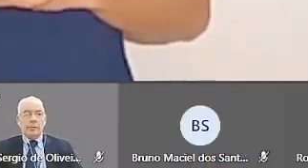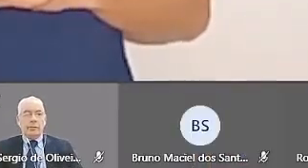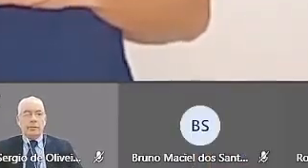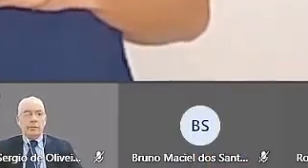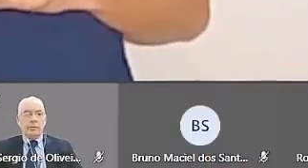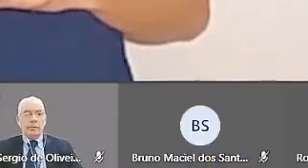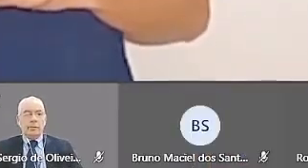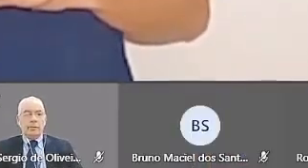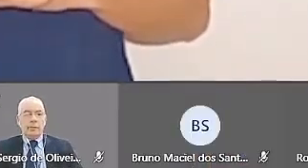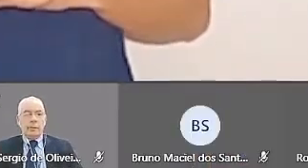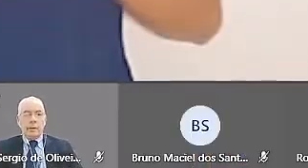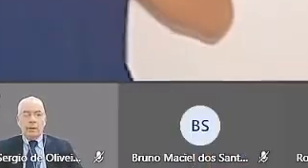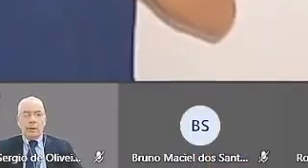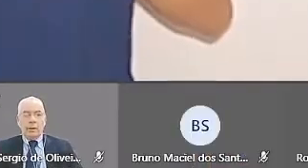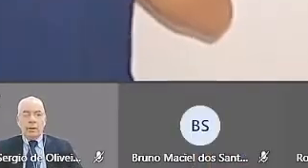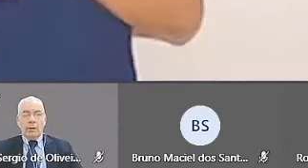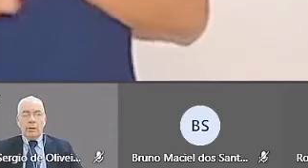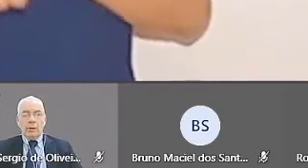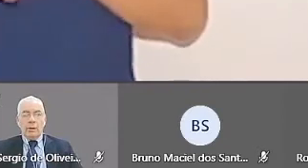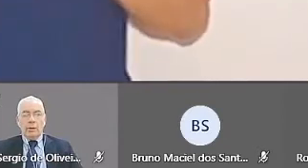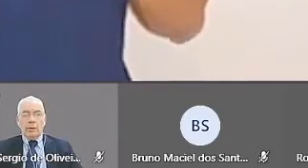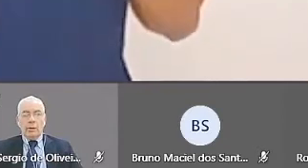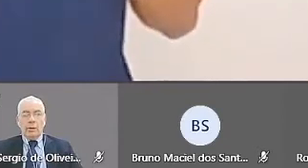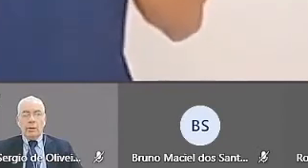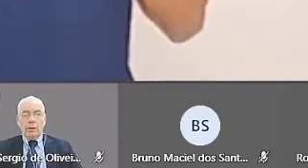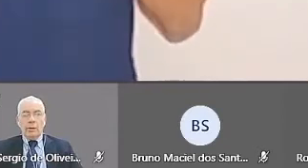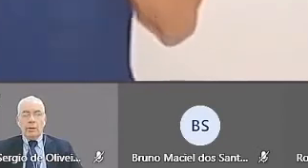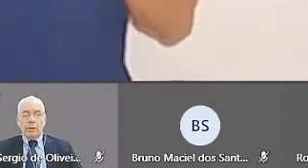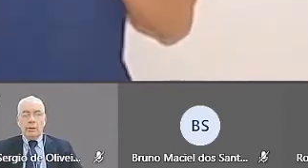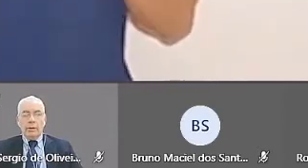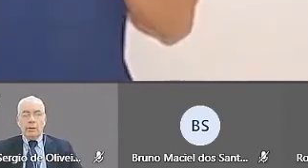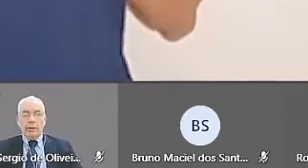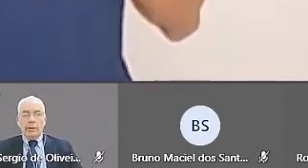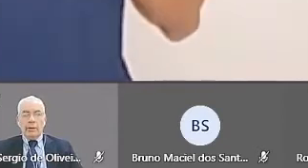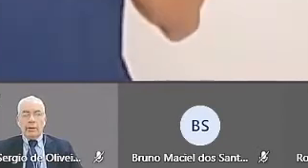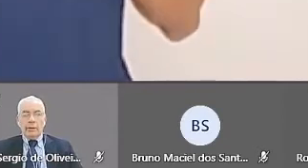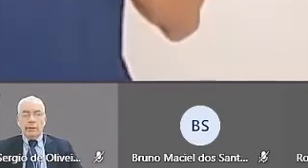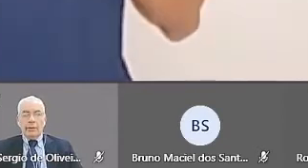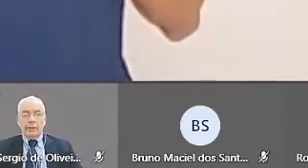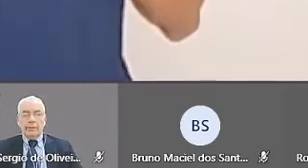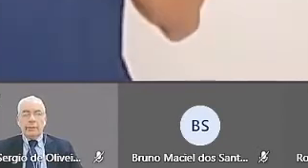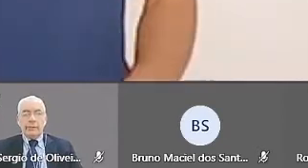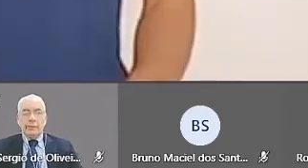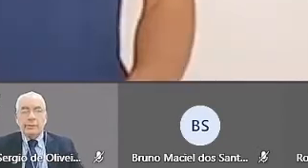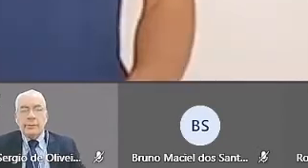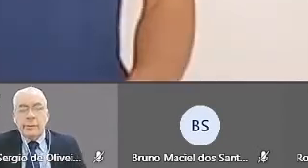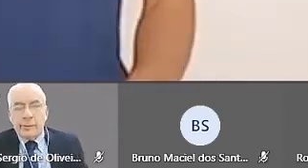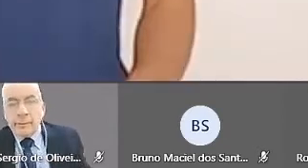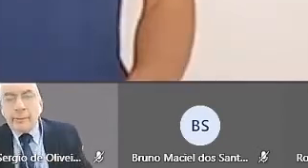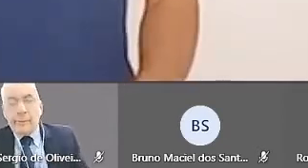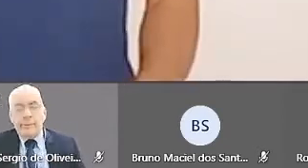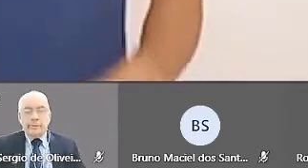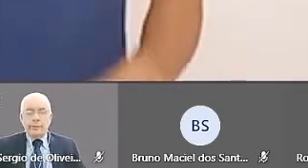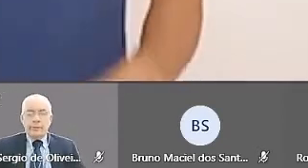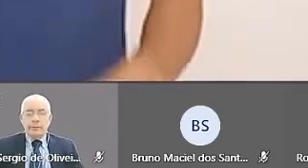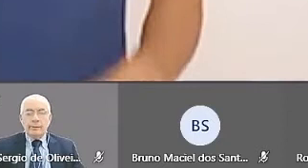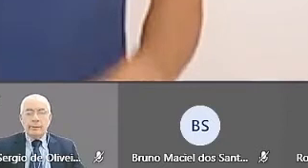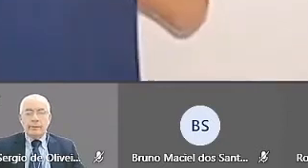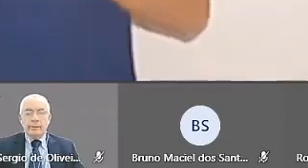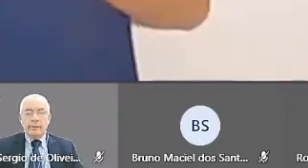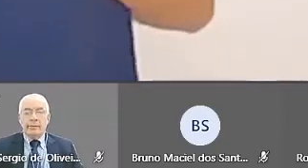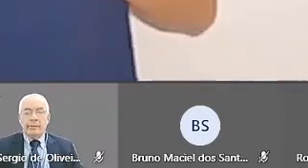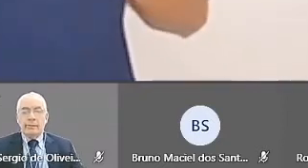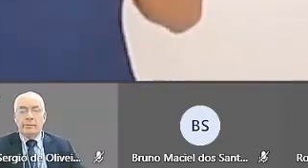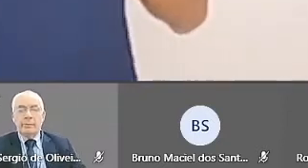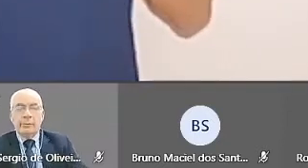Para tratar do tema, a atuação da Defensoria Pública para a efetivação do direito à saúde, convidamos a Defensora Pública